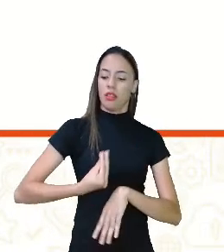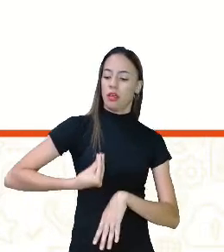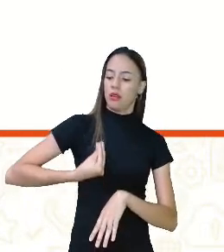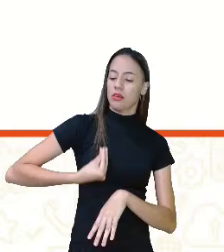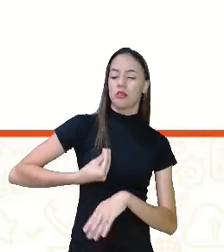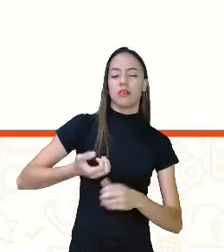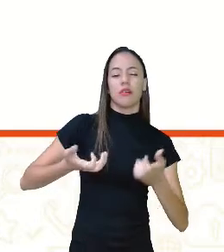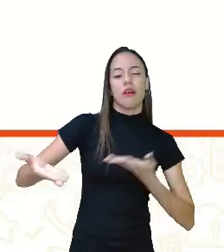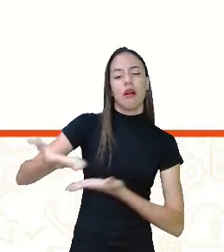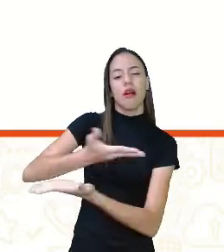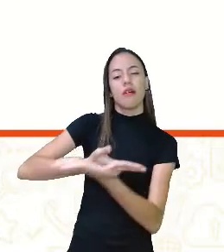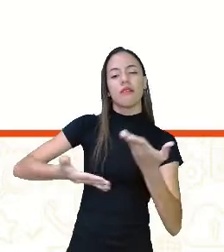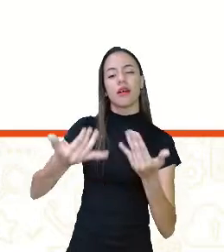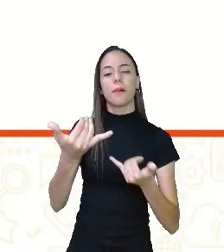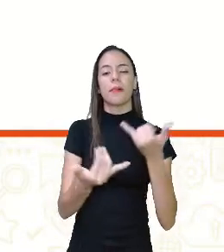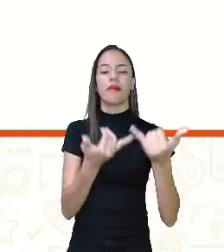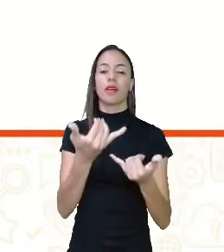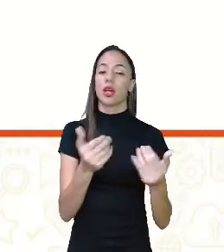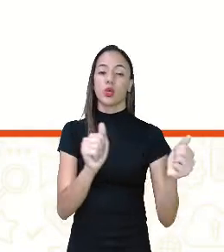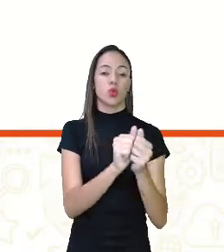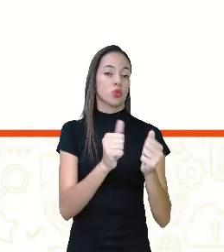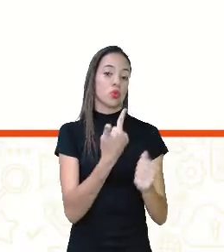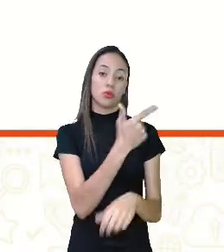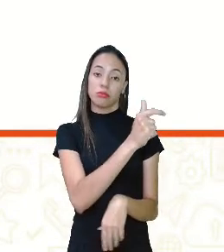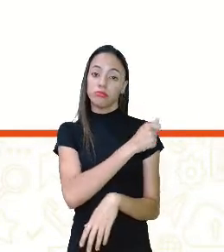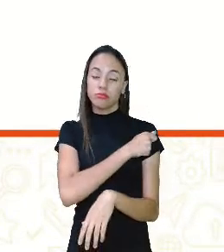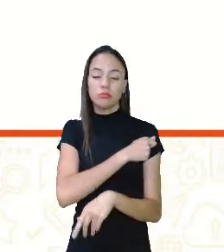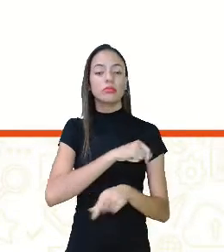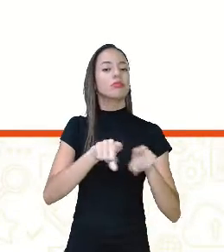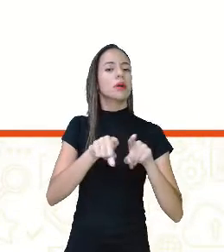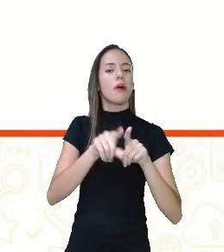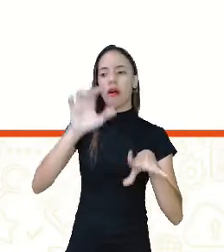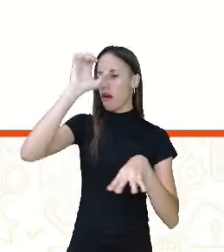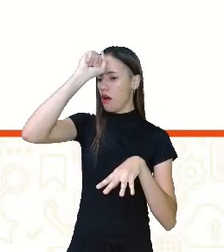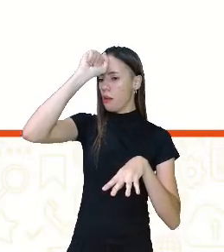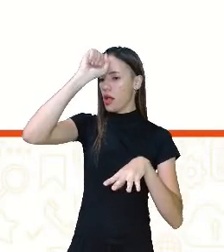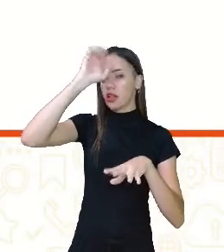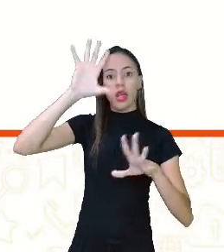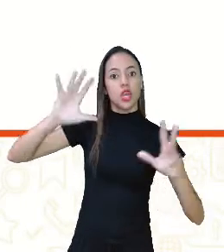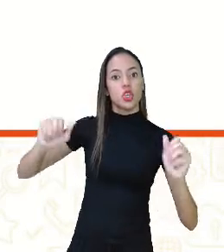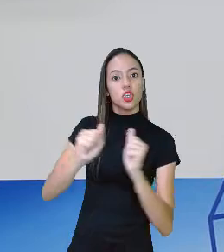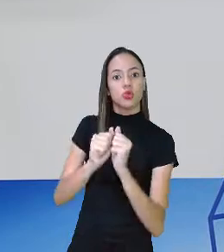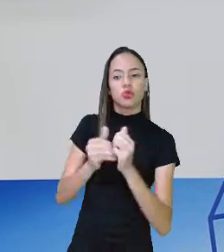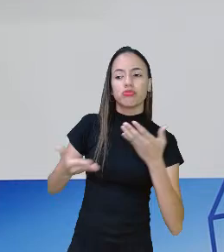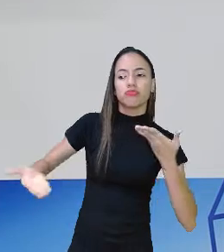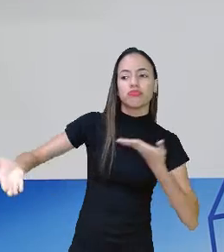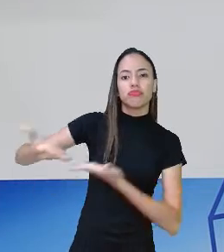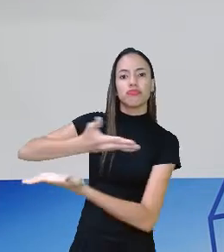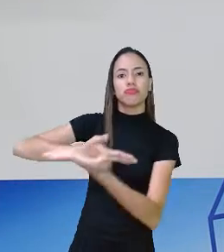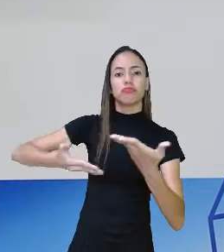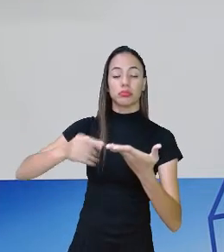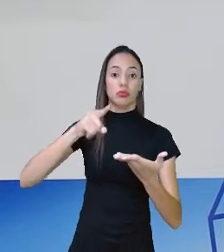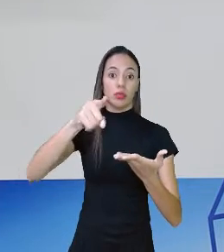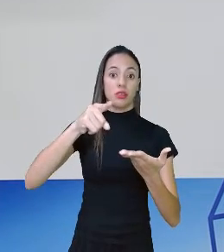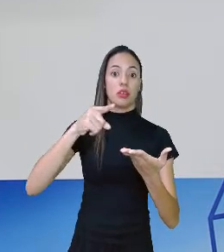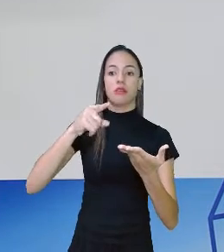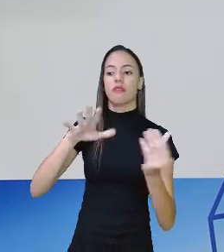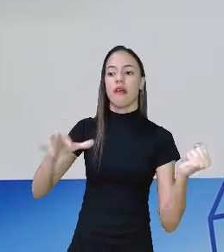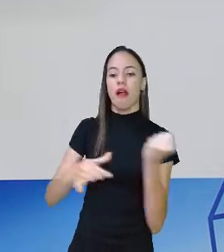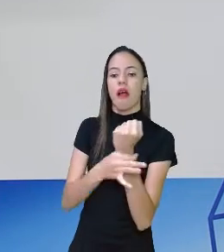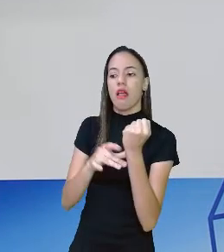conviver, brincar com os outros estudantes e aprenderem juntos. Então, quando você